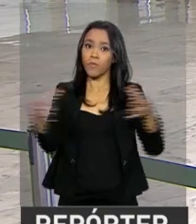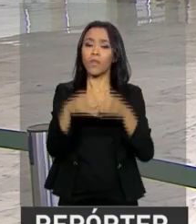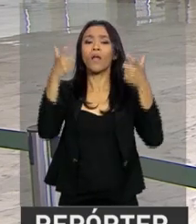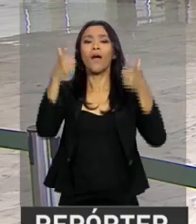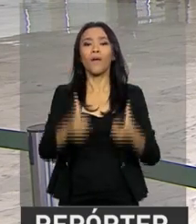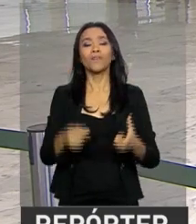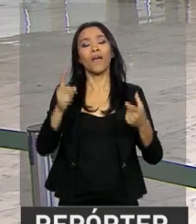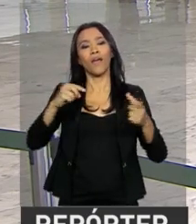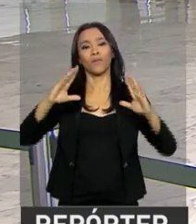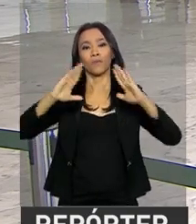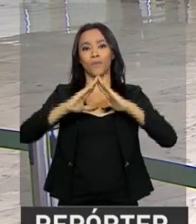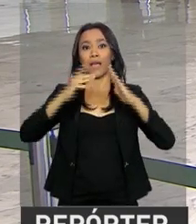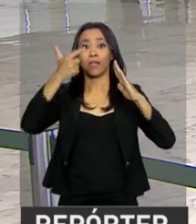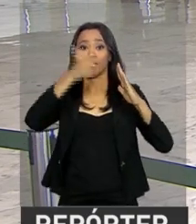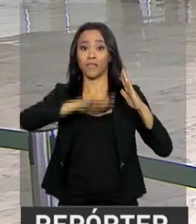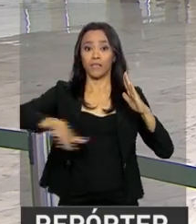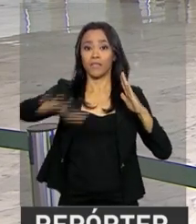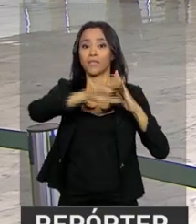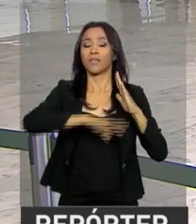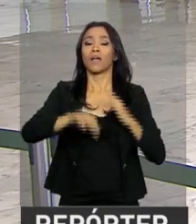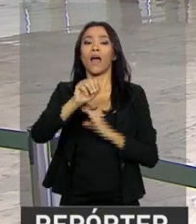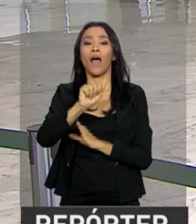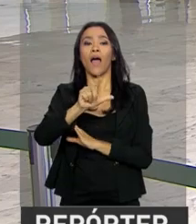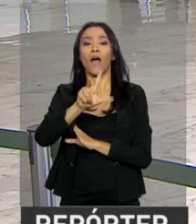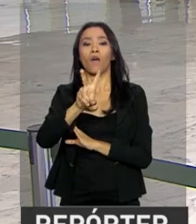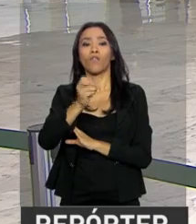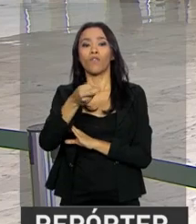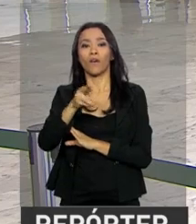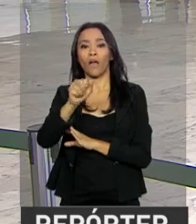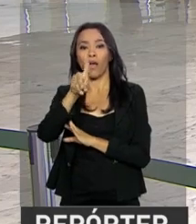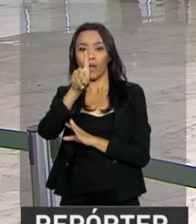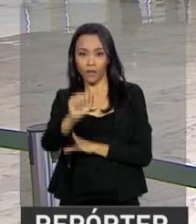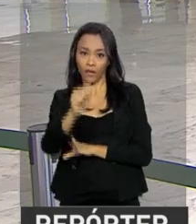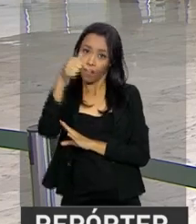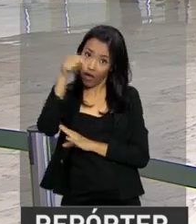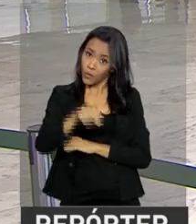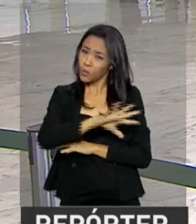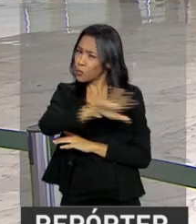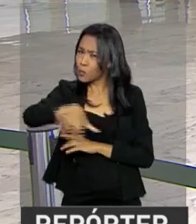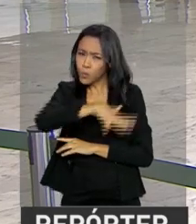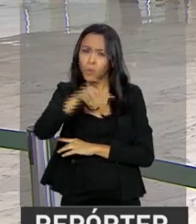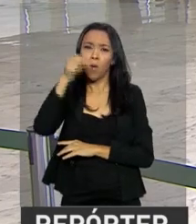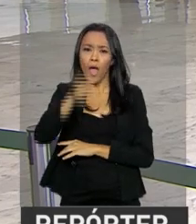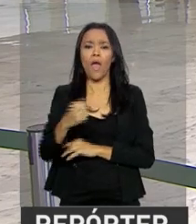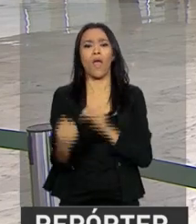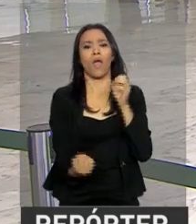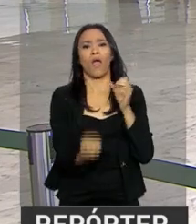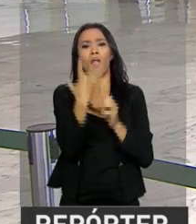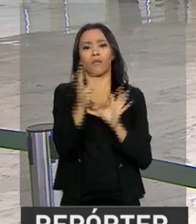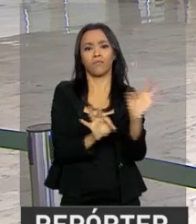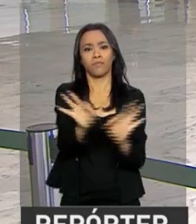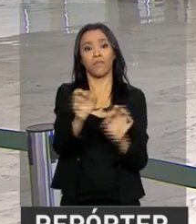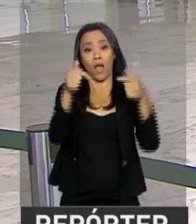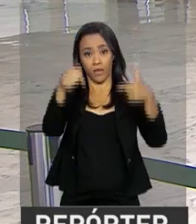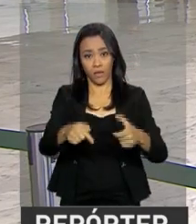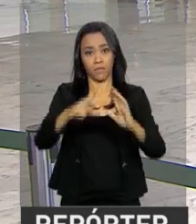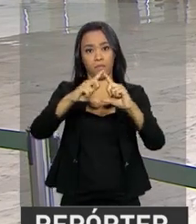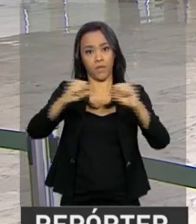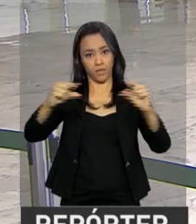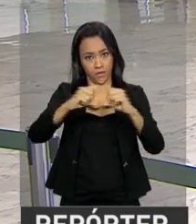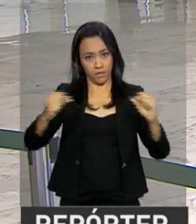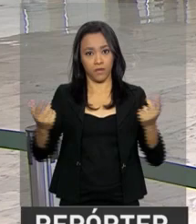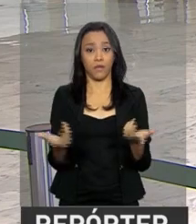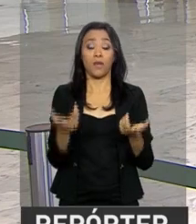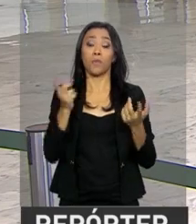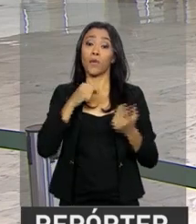Alvorada só para lembrar então que a conferência acontece aqui em Brasília nessa segunda e terça-feira já que o Brasil ele